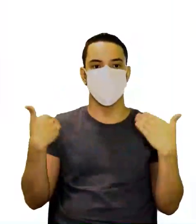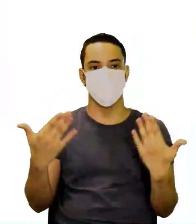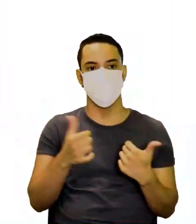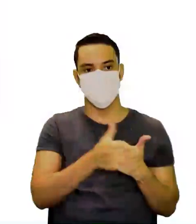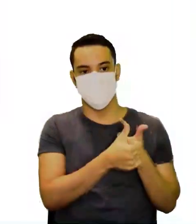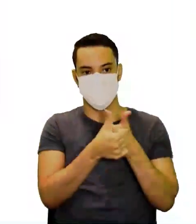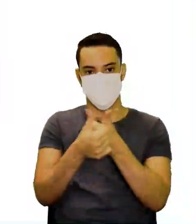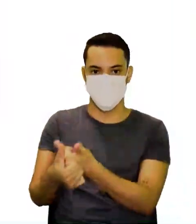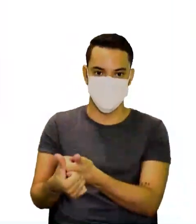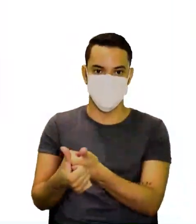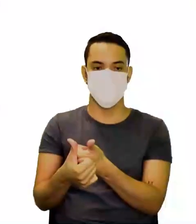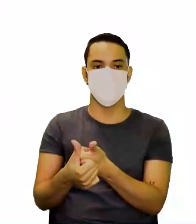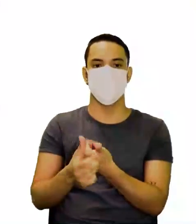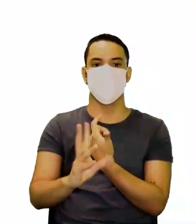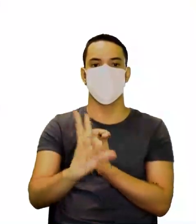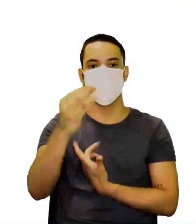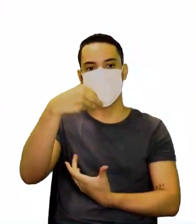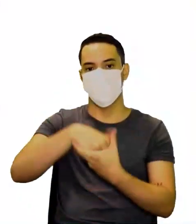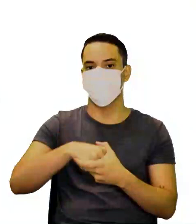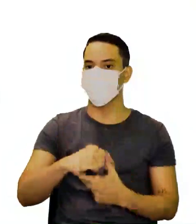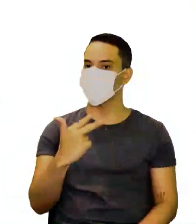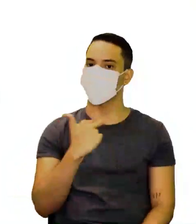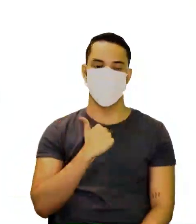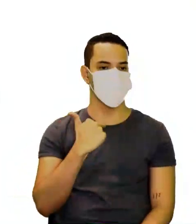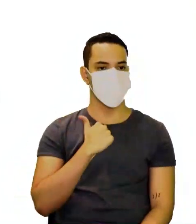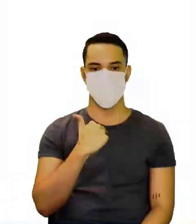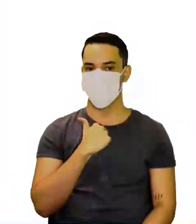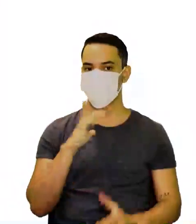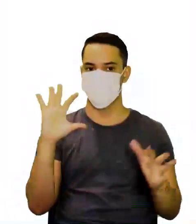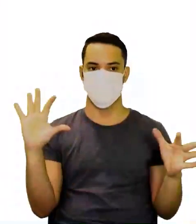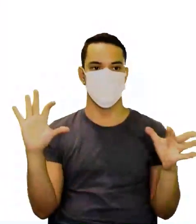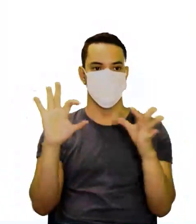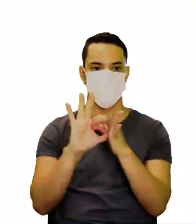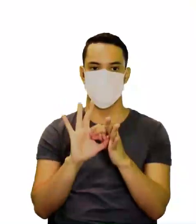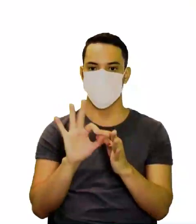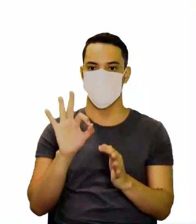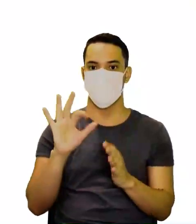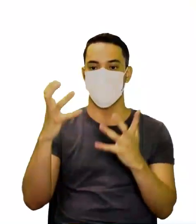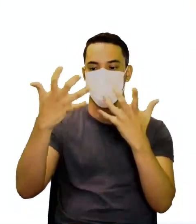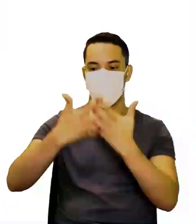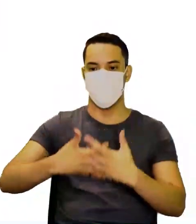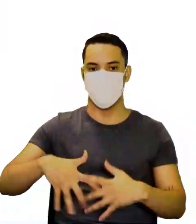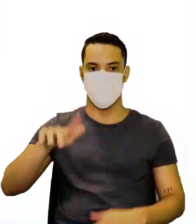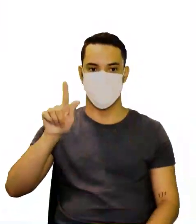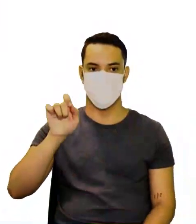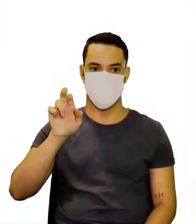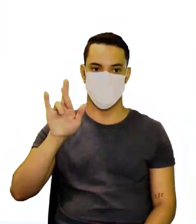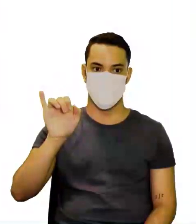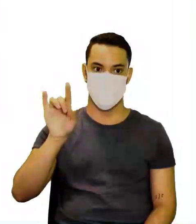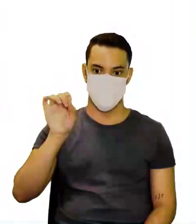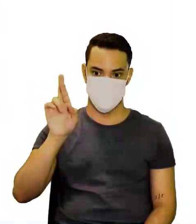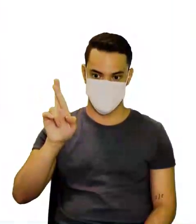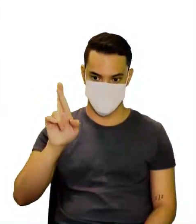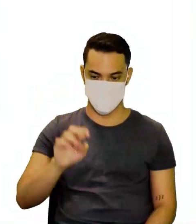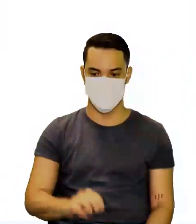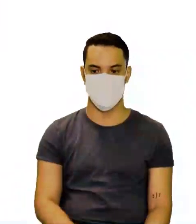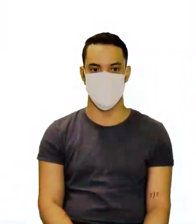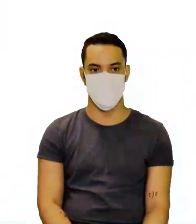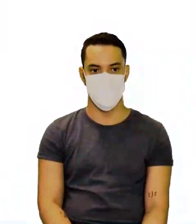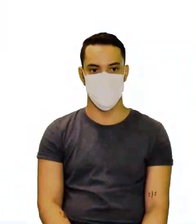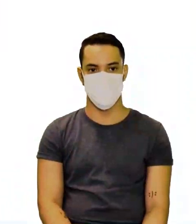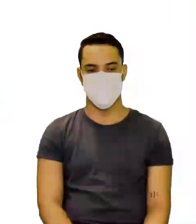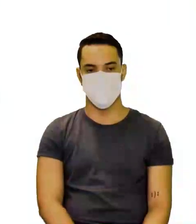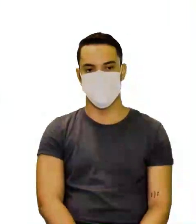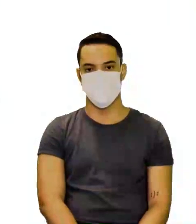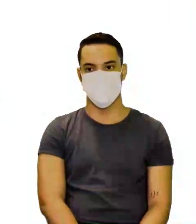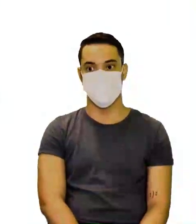seguintes afirmações não se pode associar ao funcionamento de um gerador, ok?